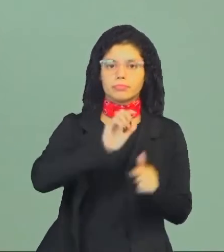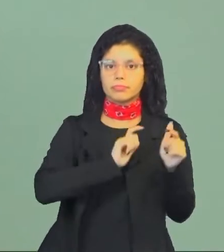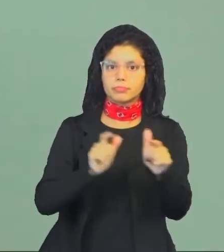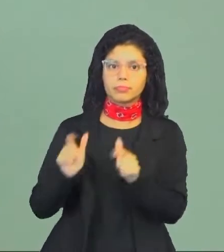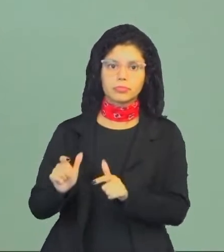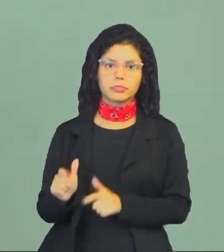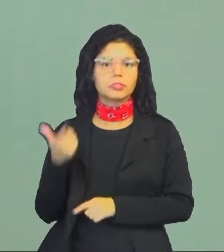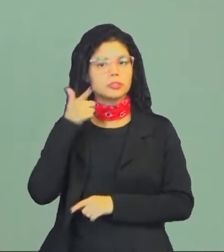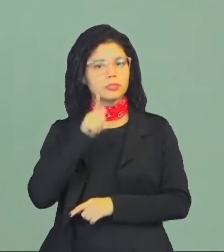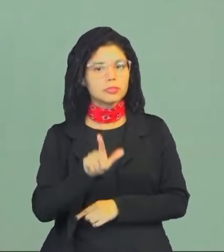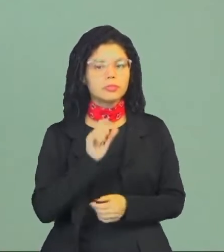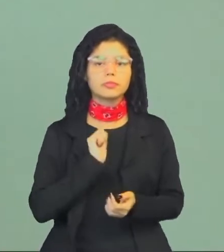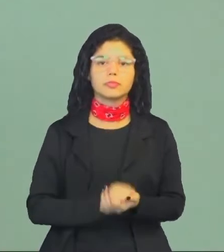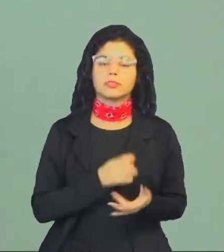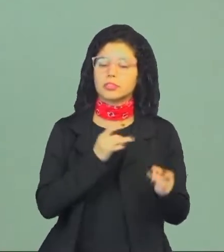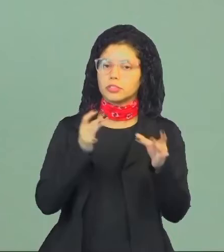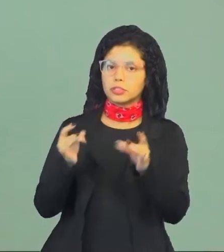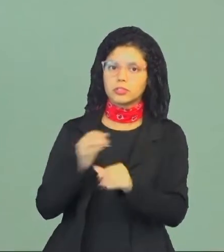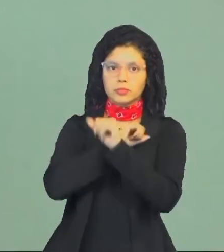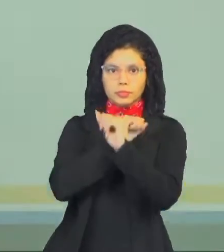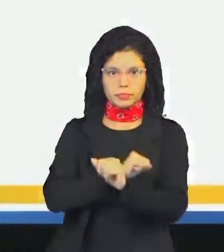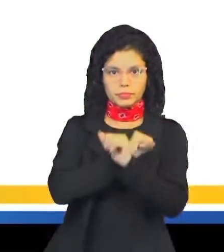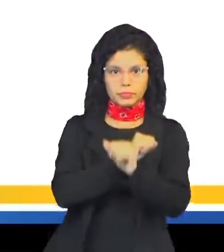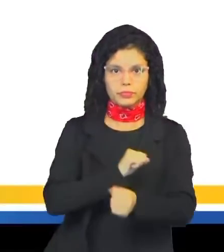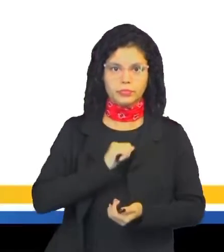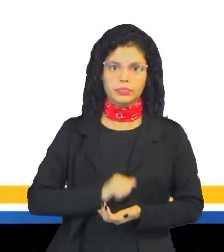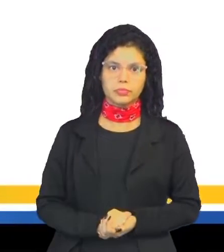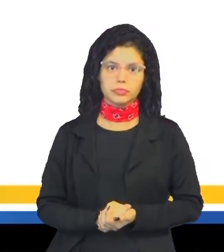e esses vencidos de guerra eram vendidos como escravos.